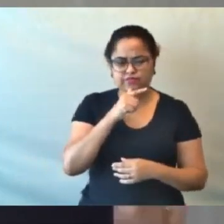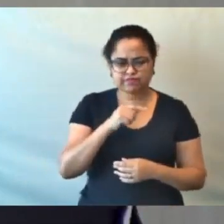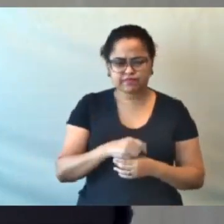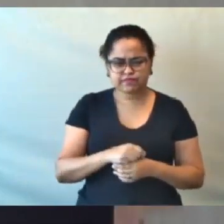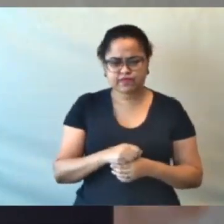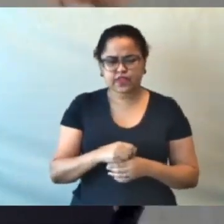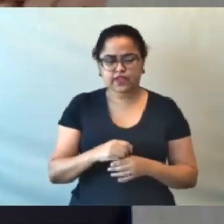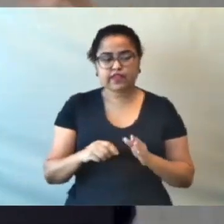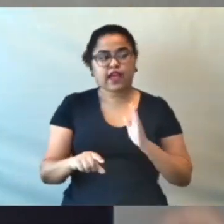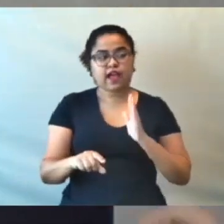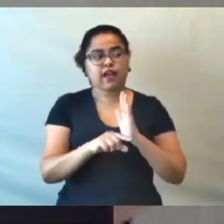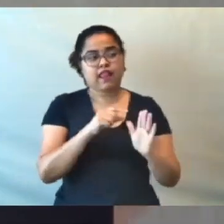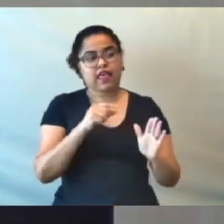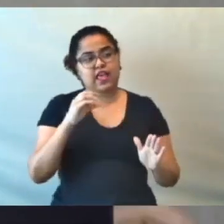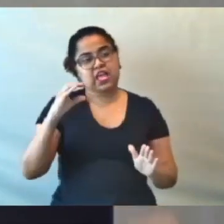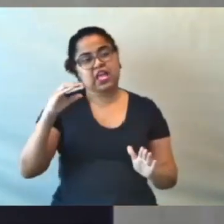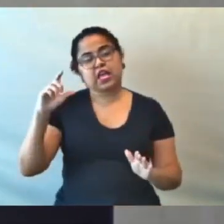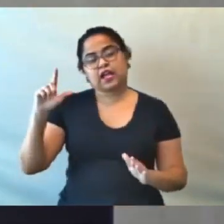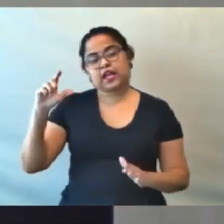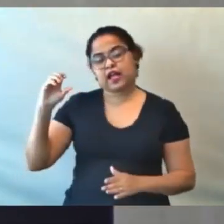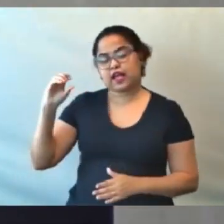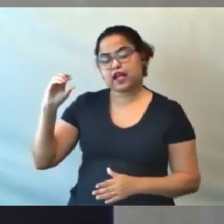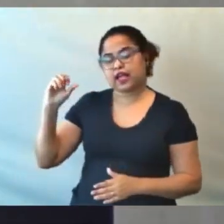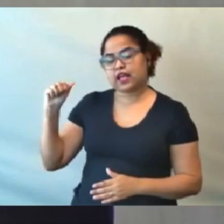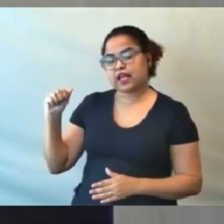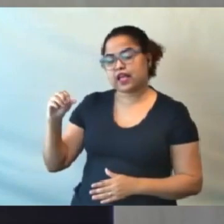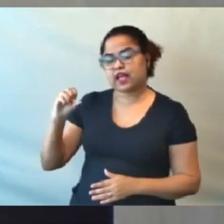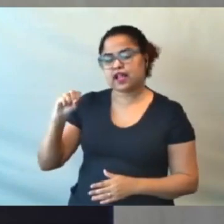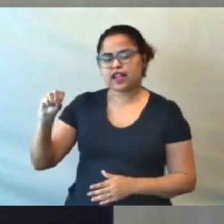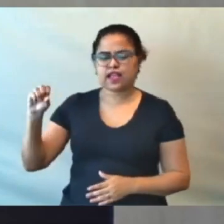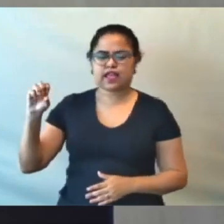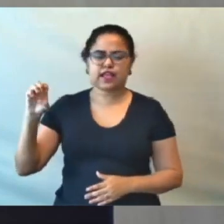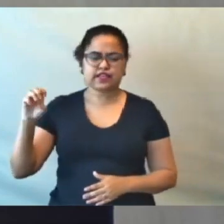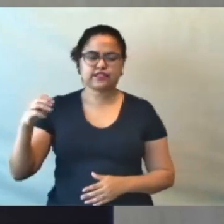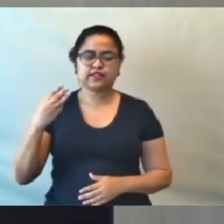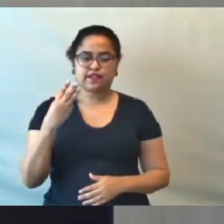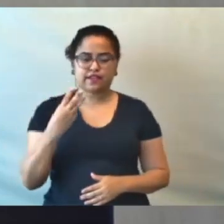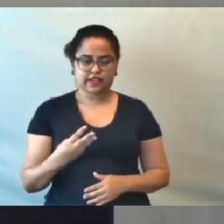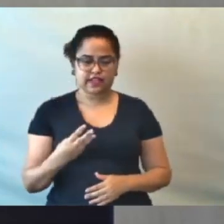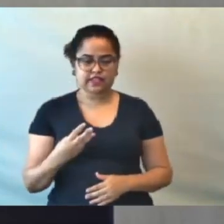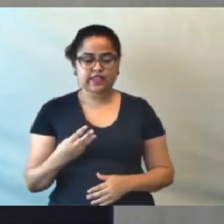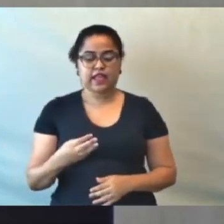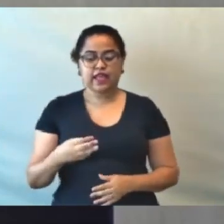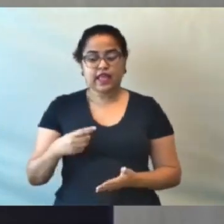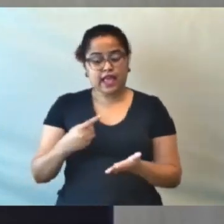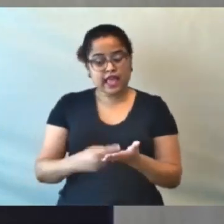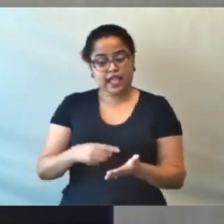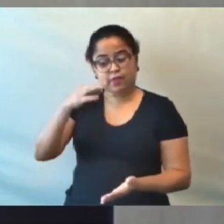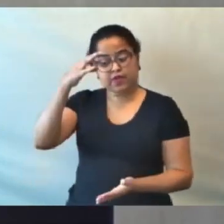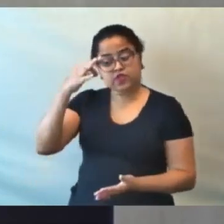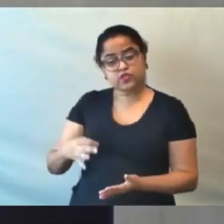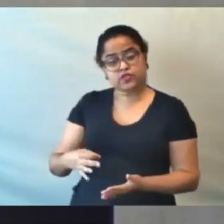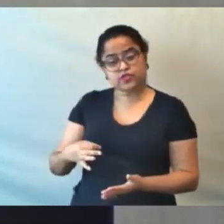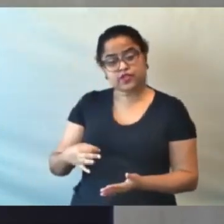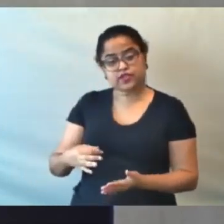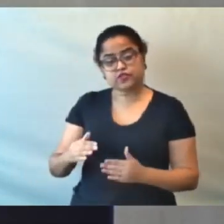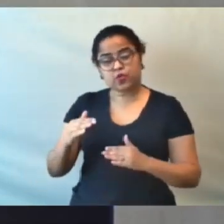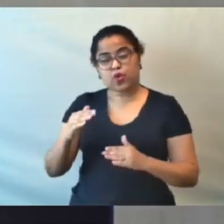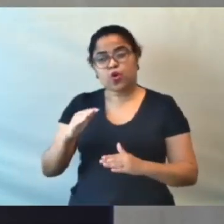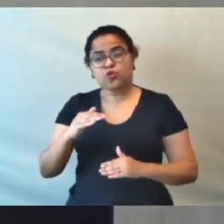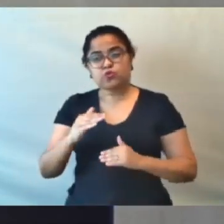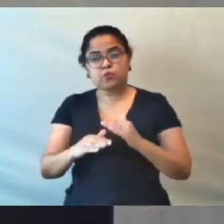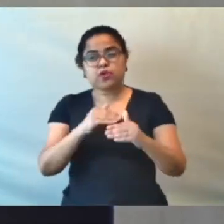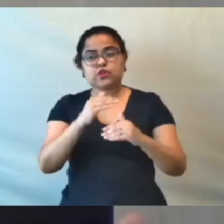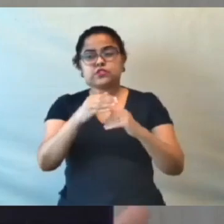3 foi exigência naquele processo de licitação. Esse processo de licitação já foi um processo muito